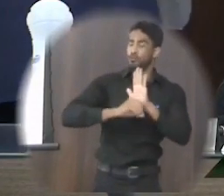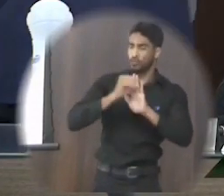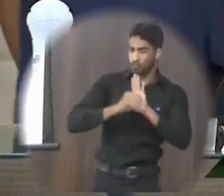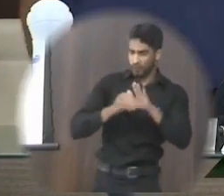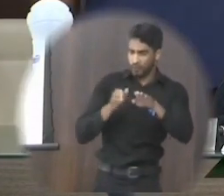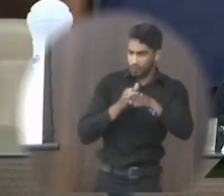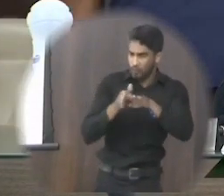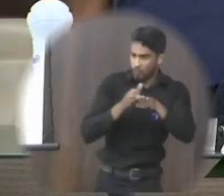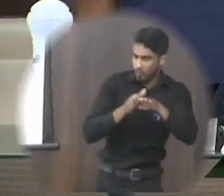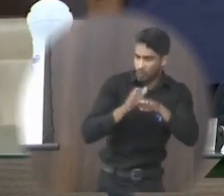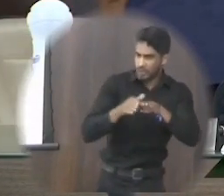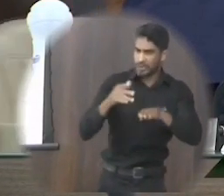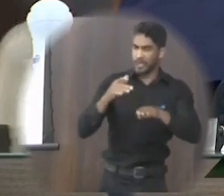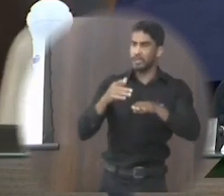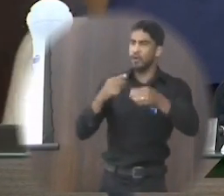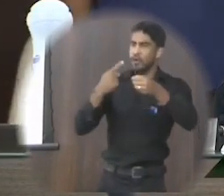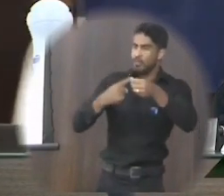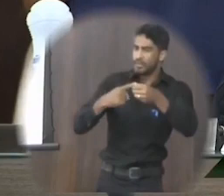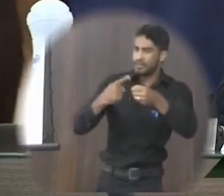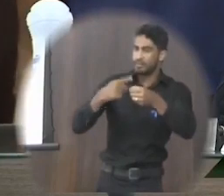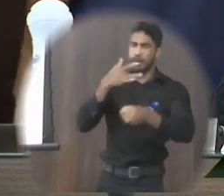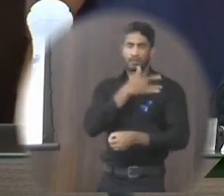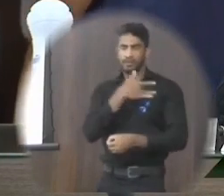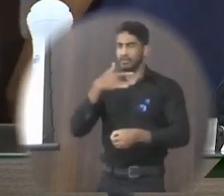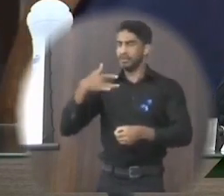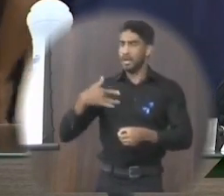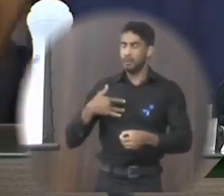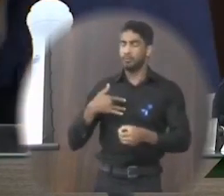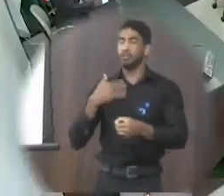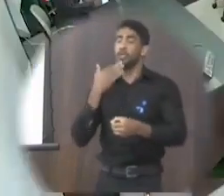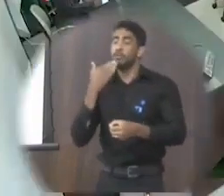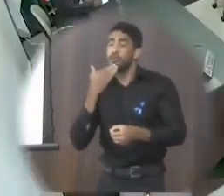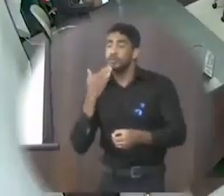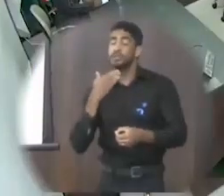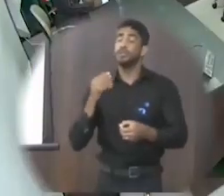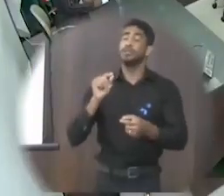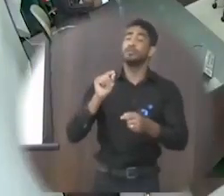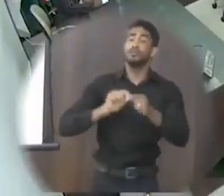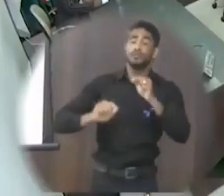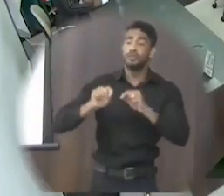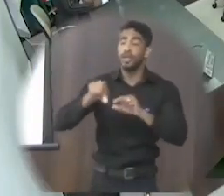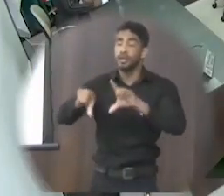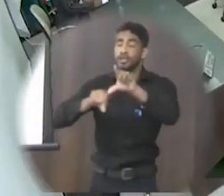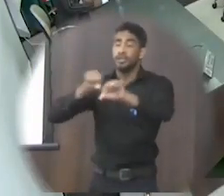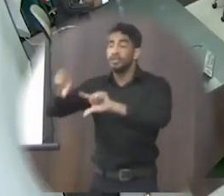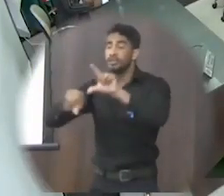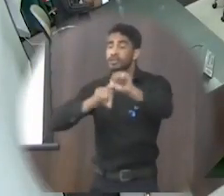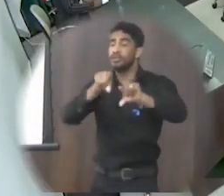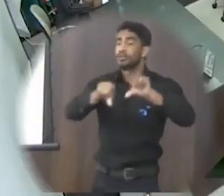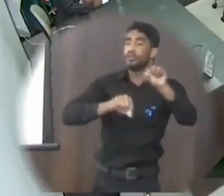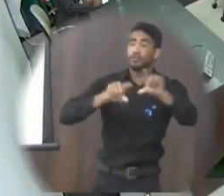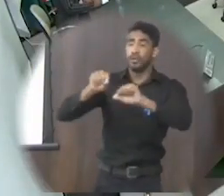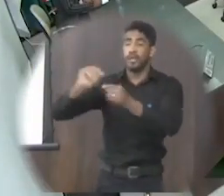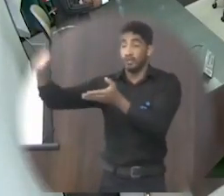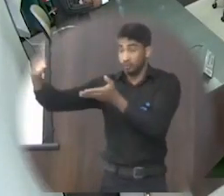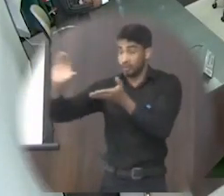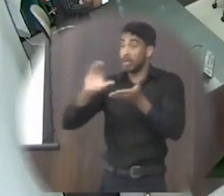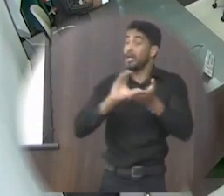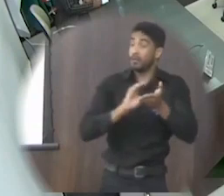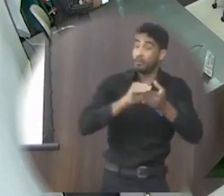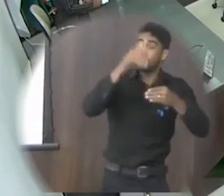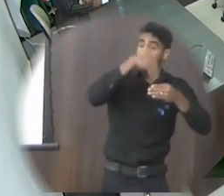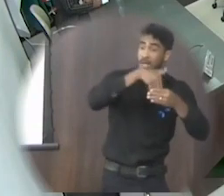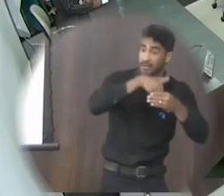Conselho Municipal de Saúde, solicitando aos vereadores análise de possibilidade de indicação das emendas impositivas a serem